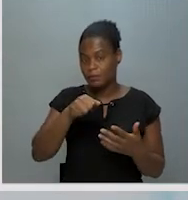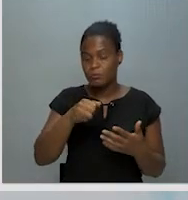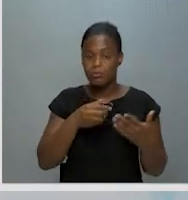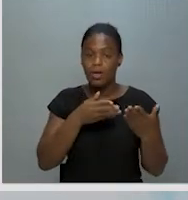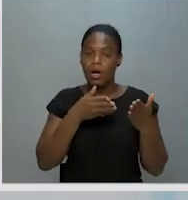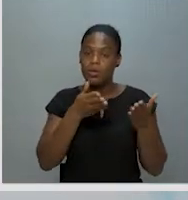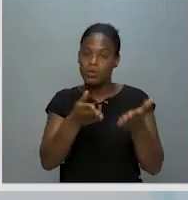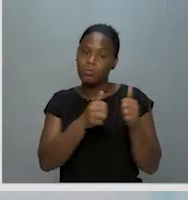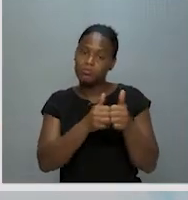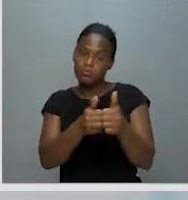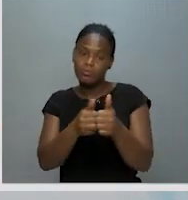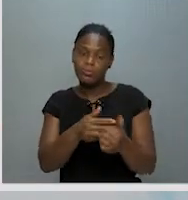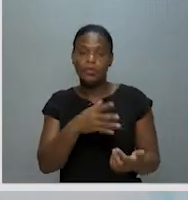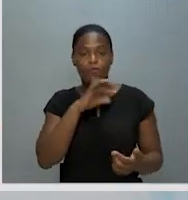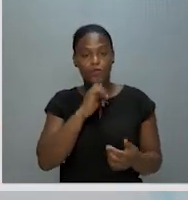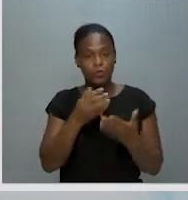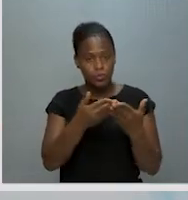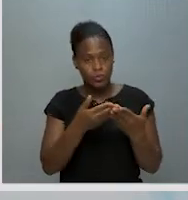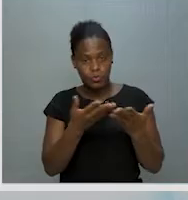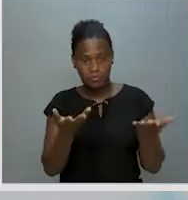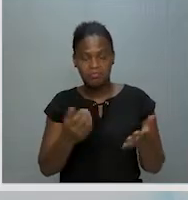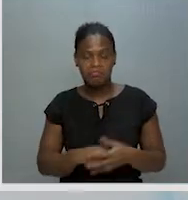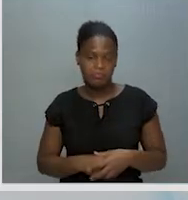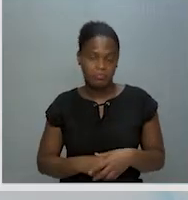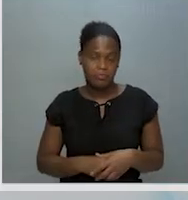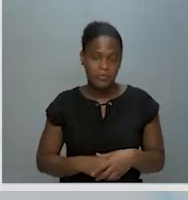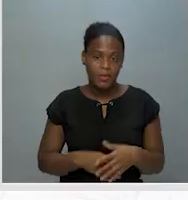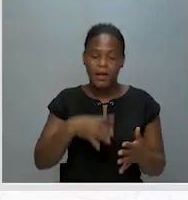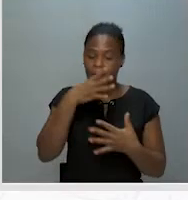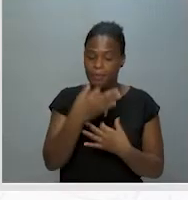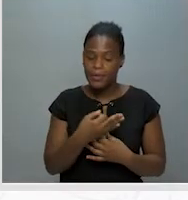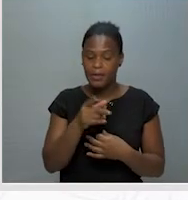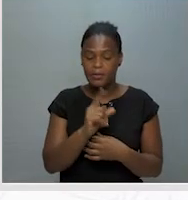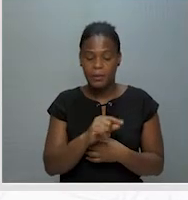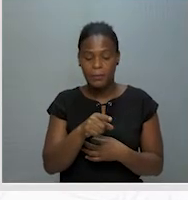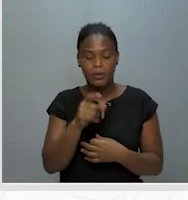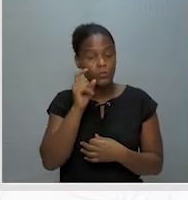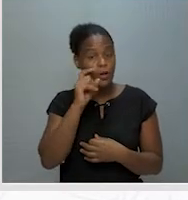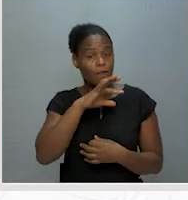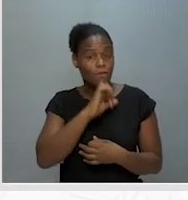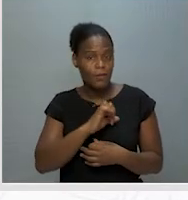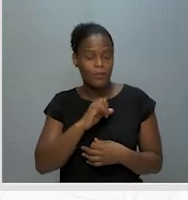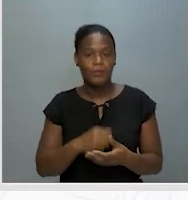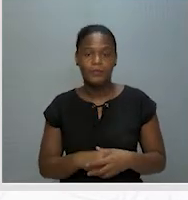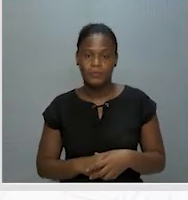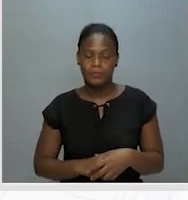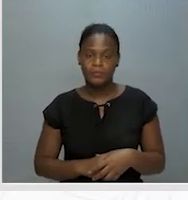devem acompanhar também os estudos dos filhos. Garantir a segurança dos